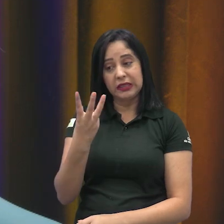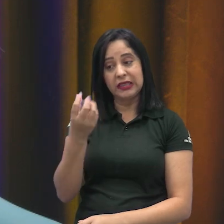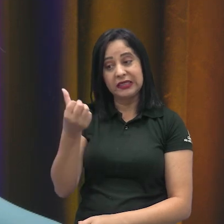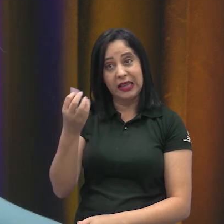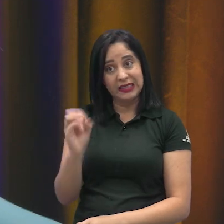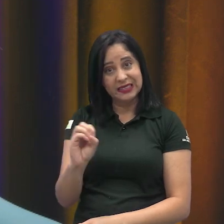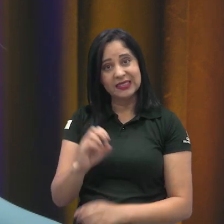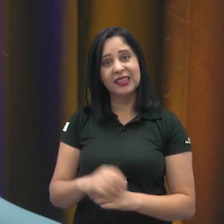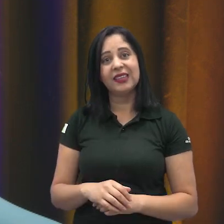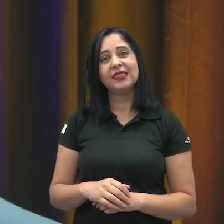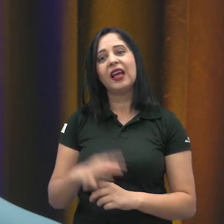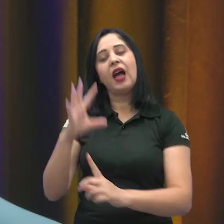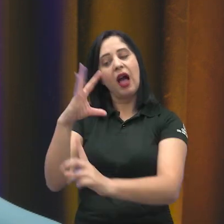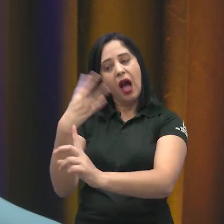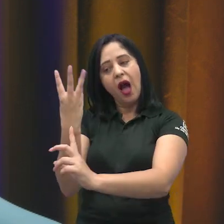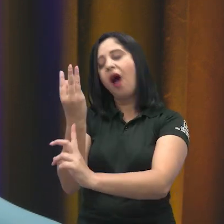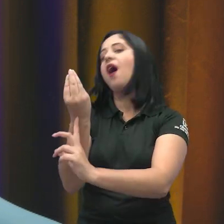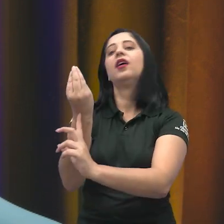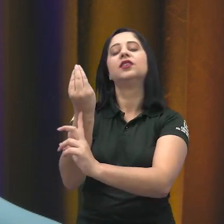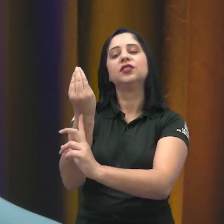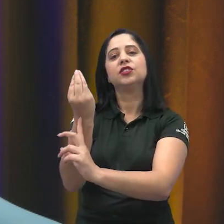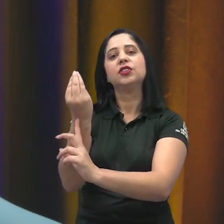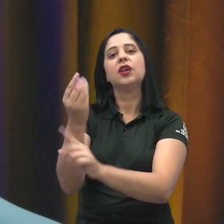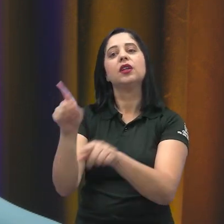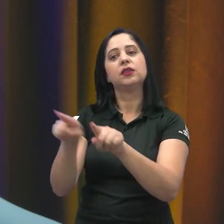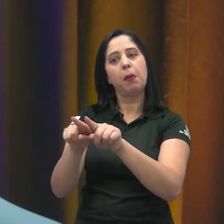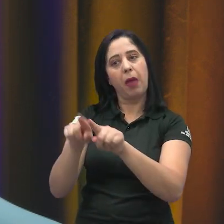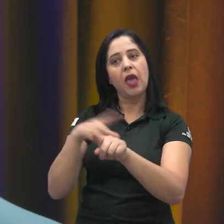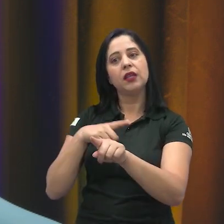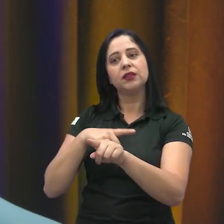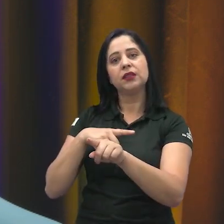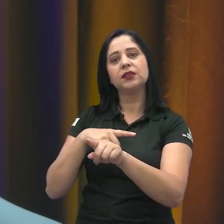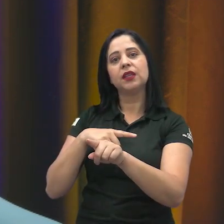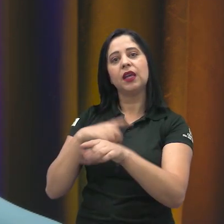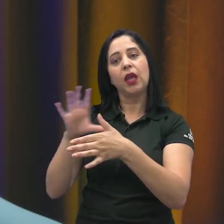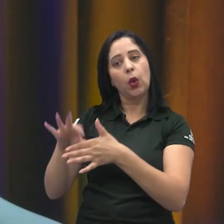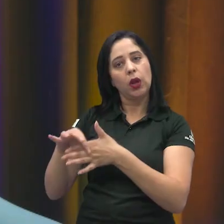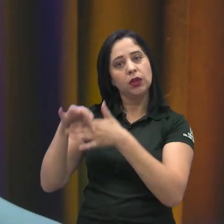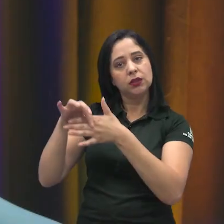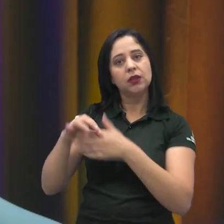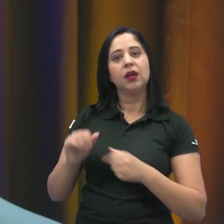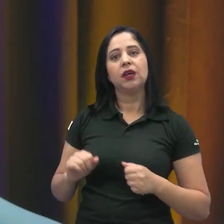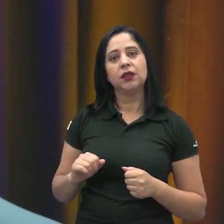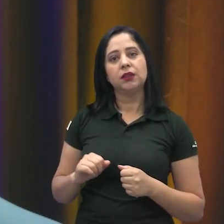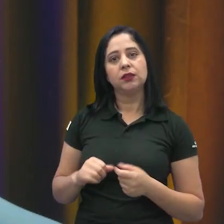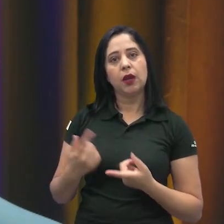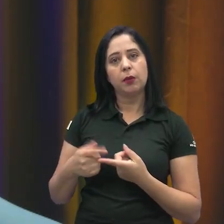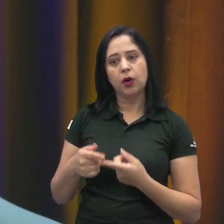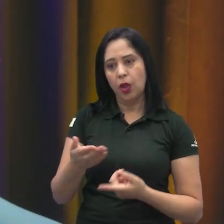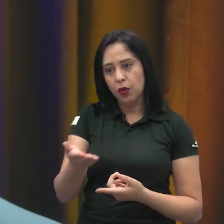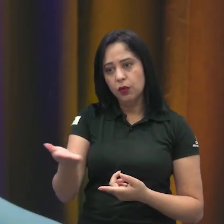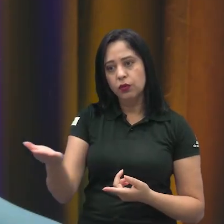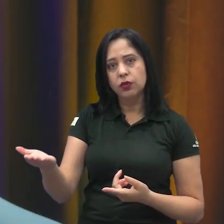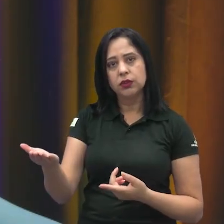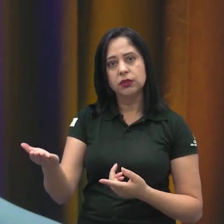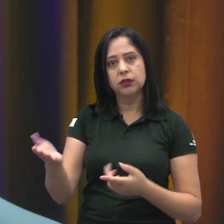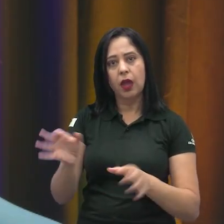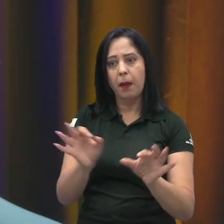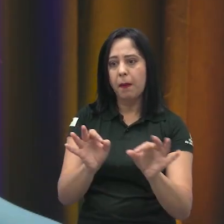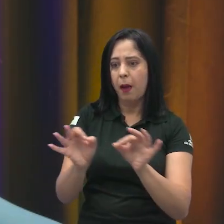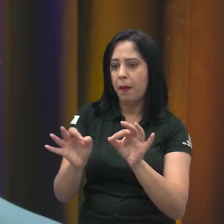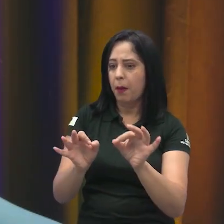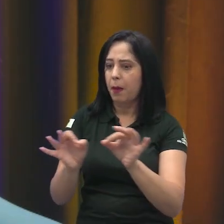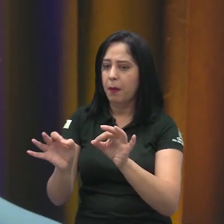de liderança, e como a arte, ela também traz essa questão da liderança, né? O quanto você está aí, dentro dos seus